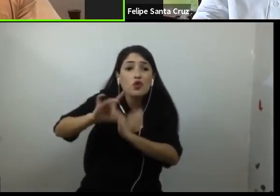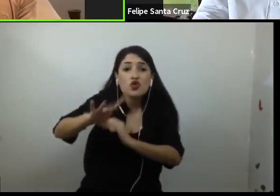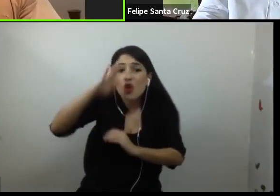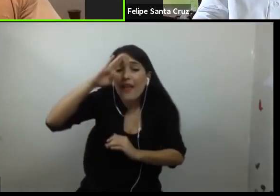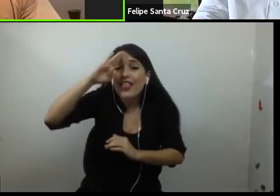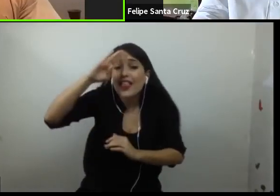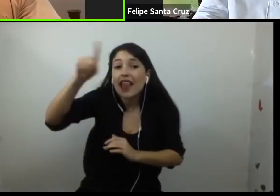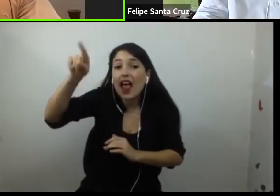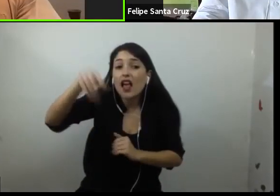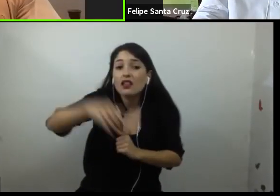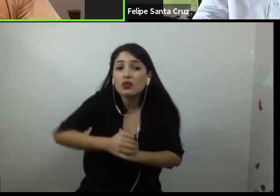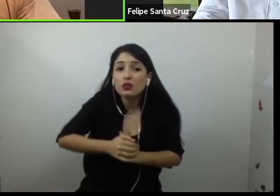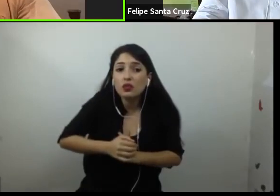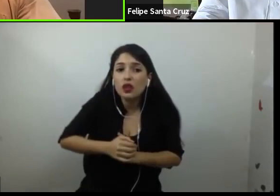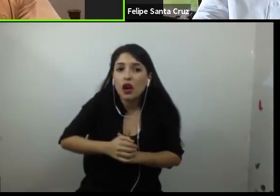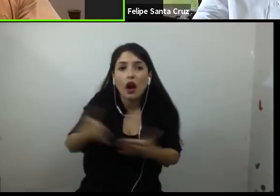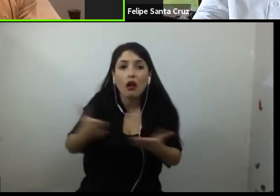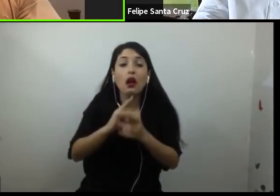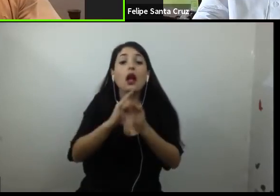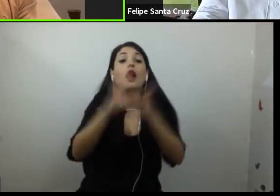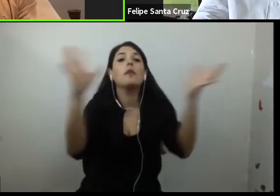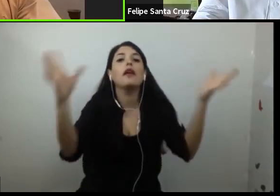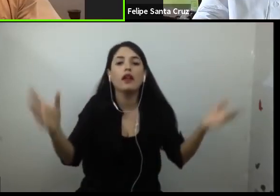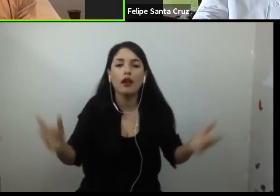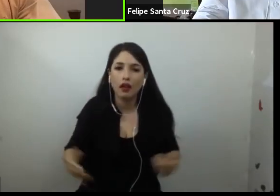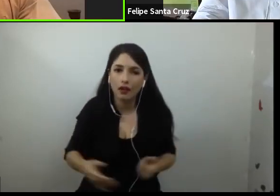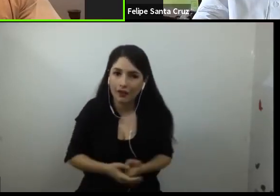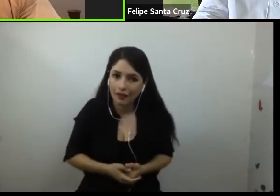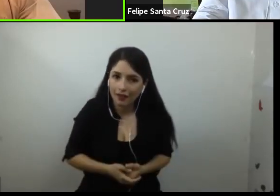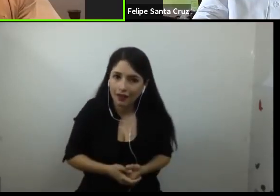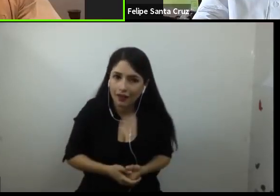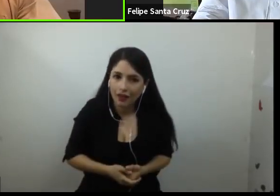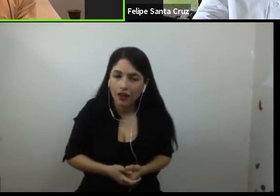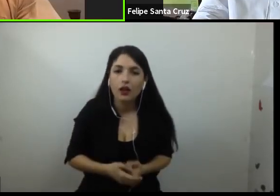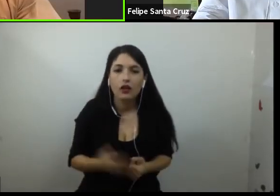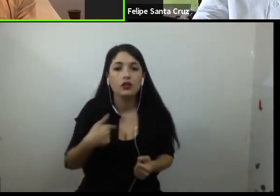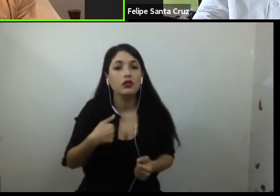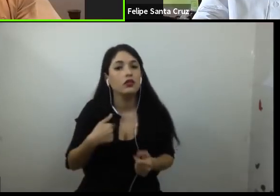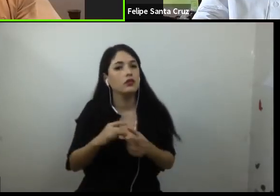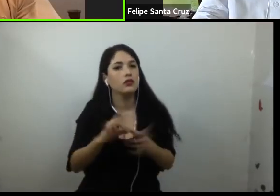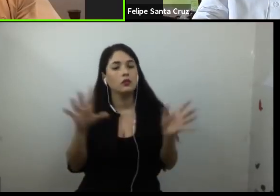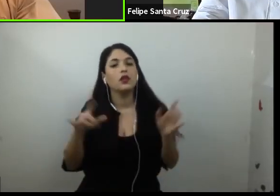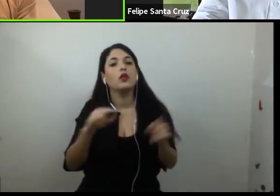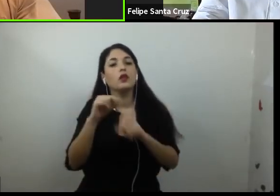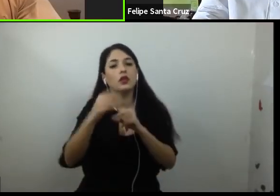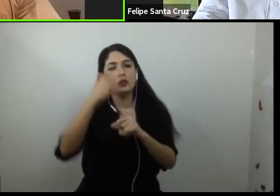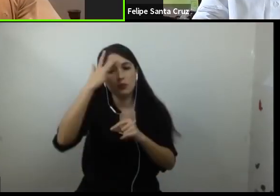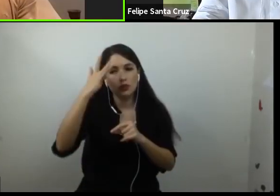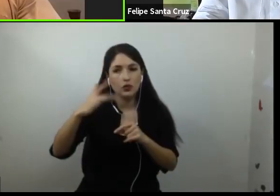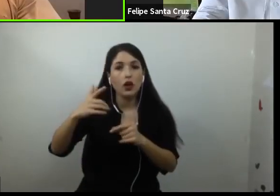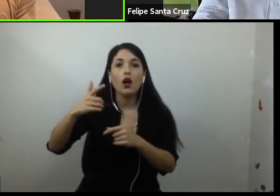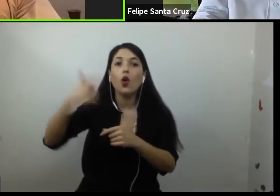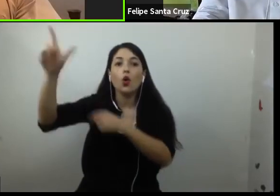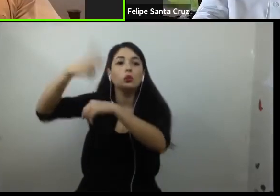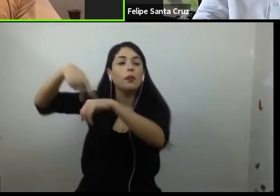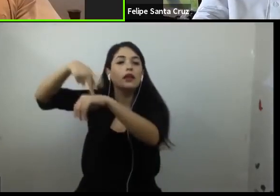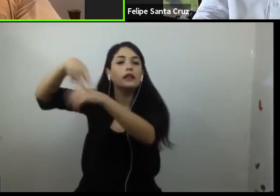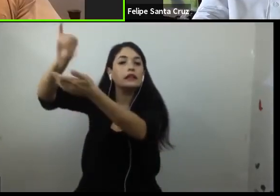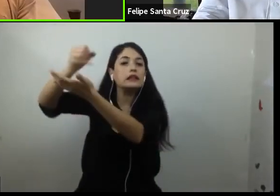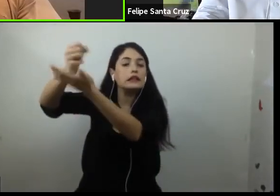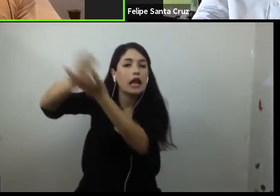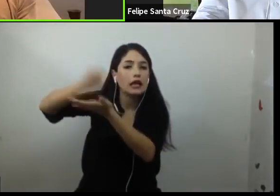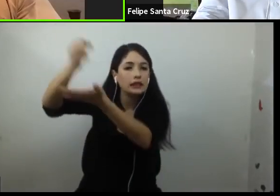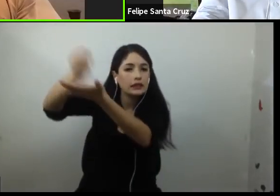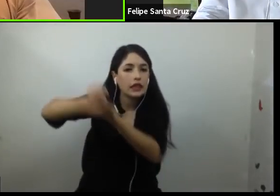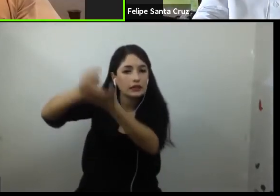Brasileiro rastreie o paradeiro dessas armas importadas e comercializadas em território nacional, tudo isso